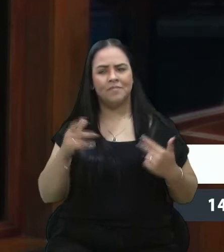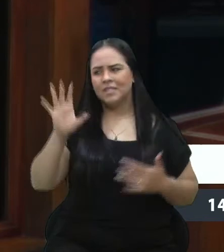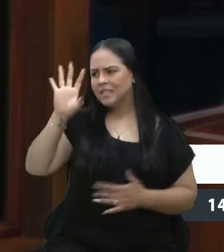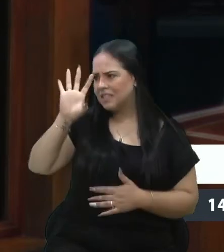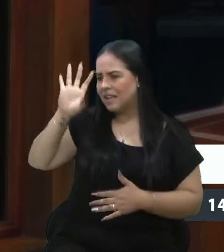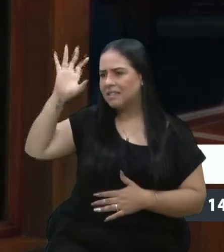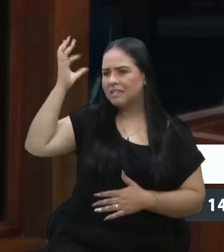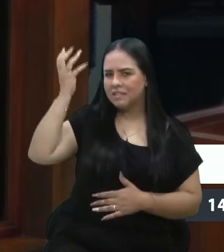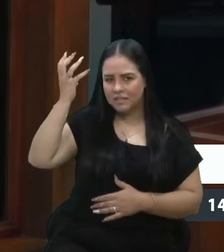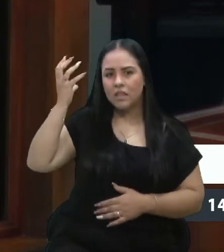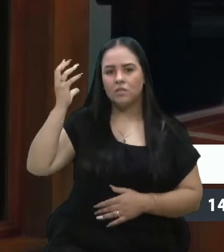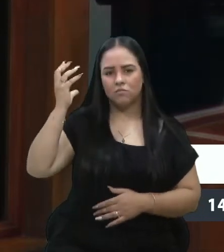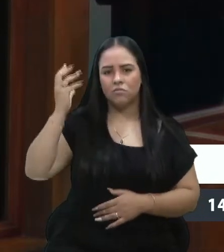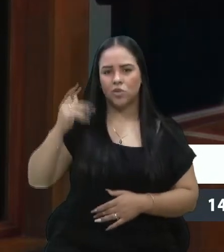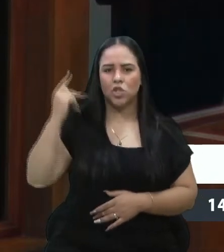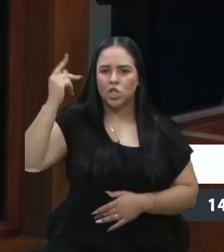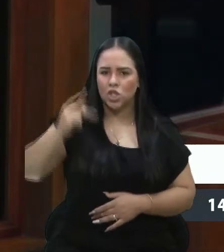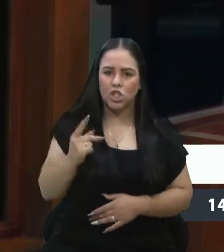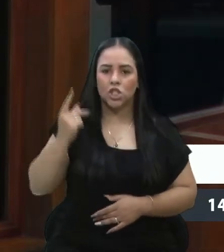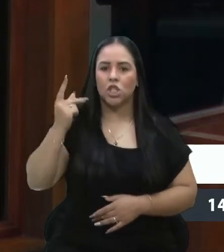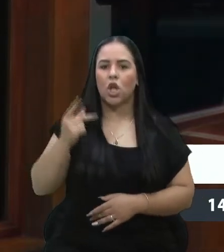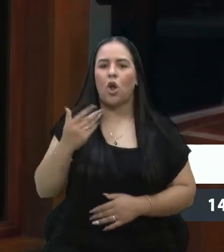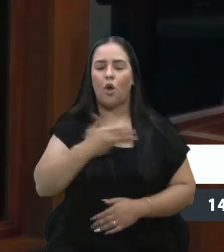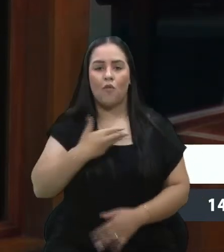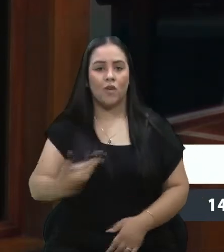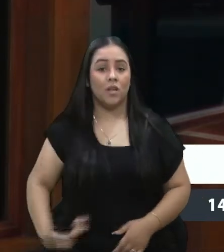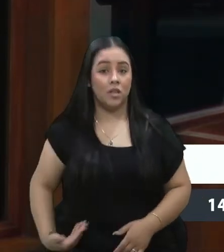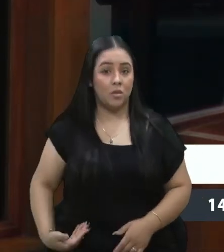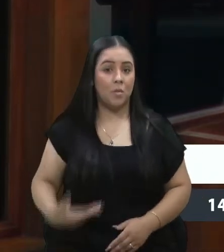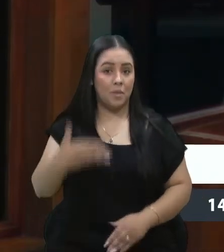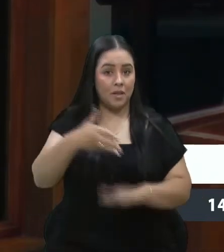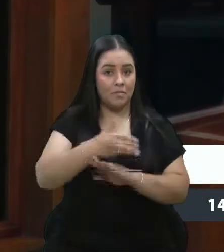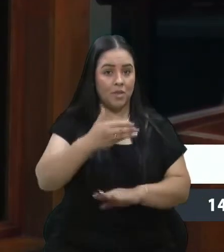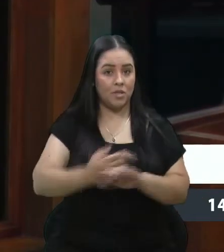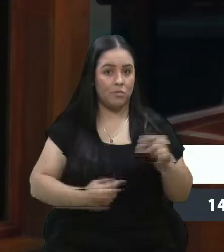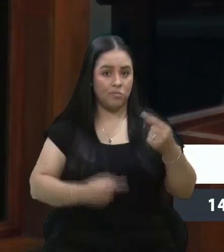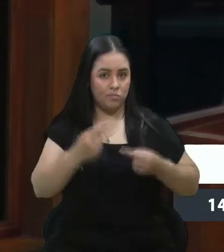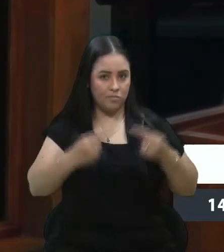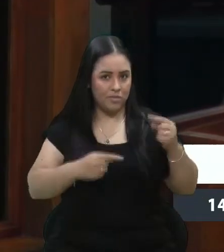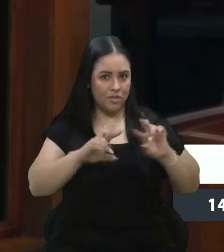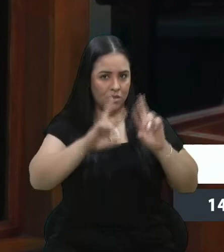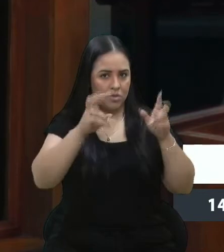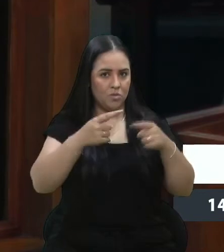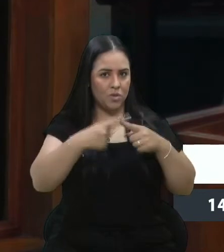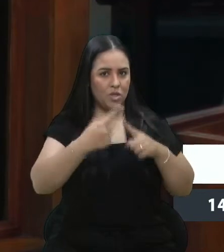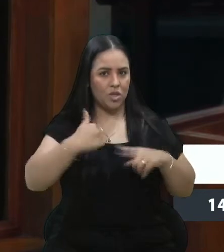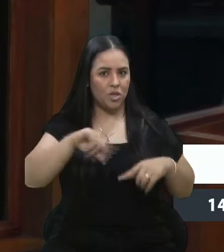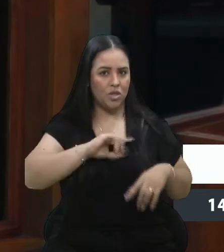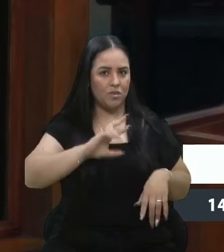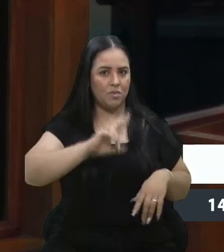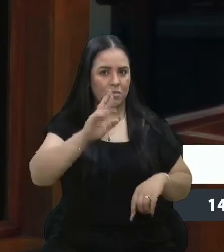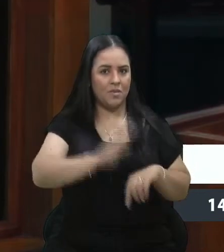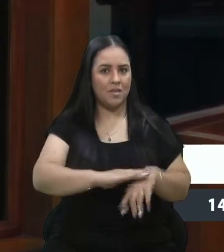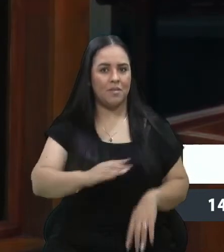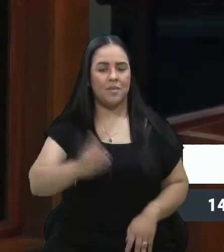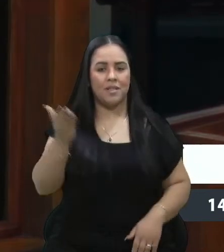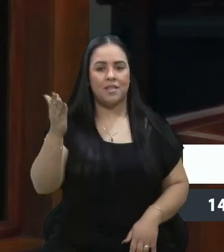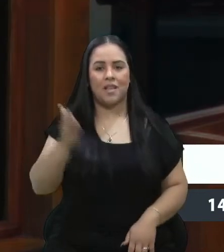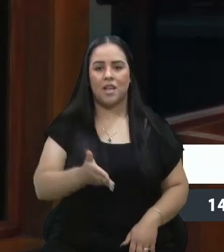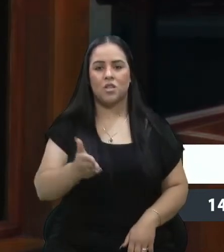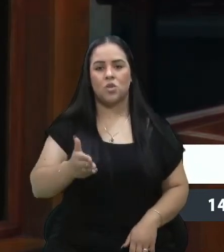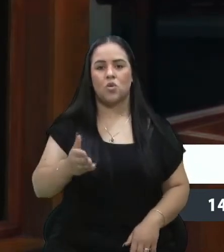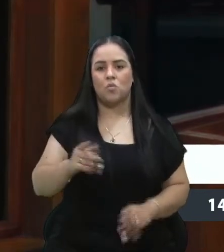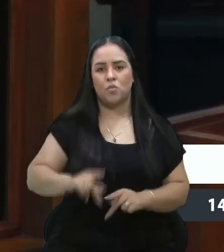decisões, em fazer parte e discutir assuntos, porque representamos mais da metade da população. Então, nós temos